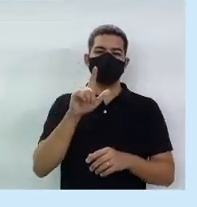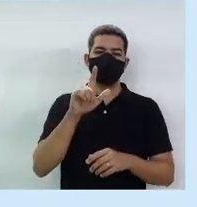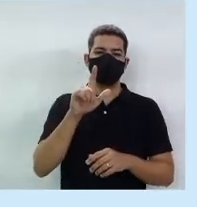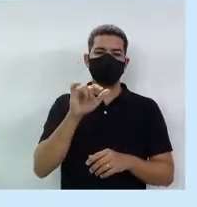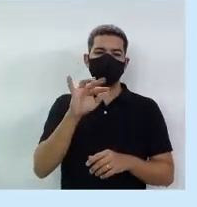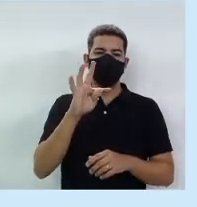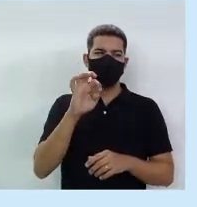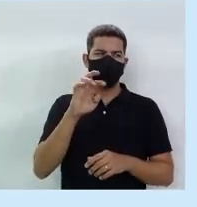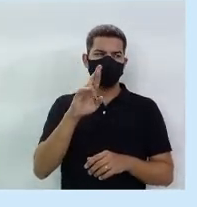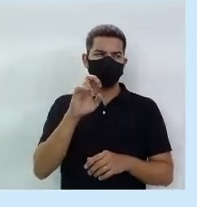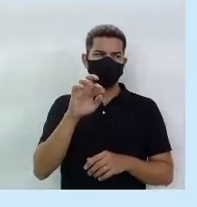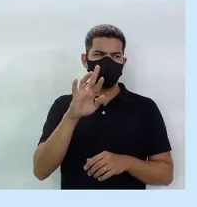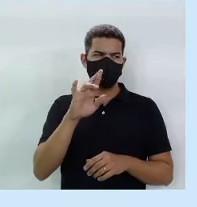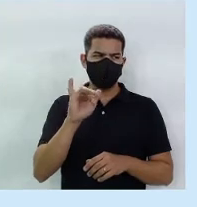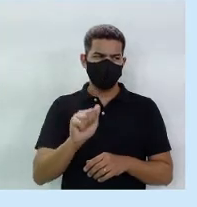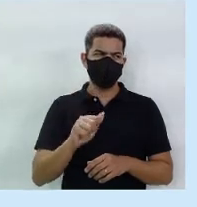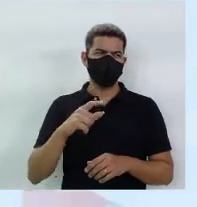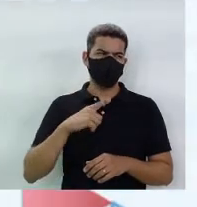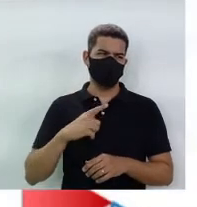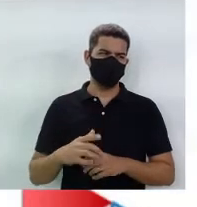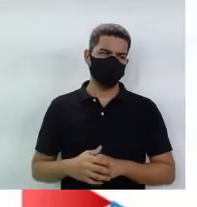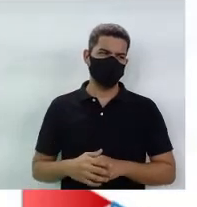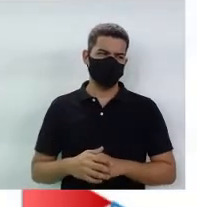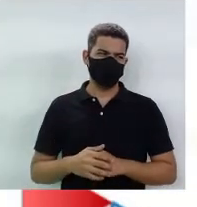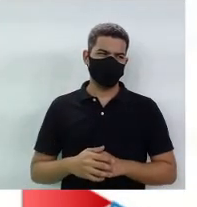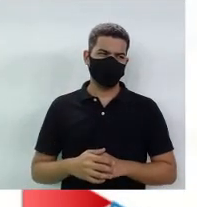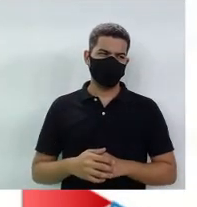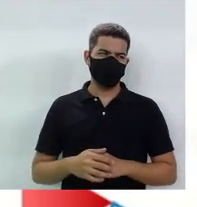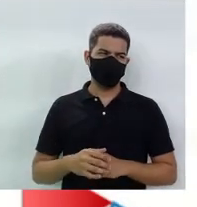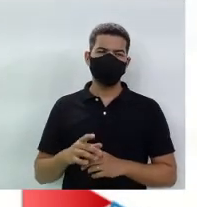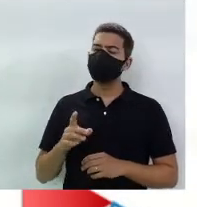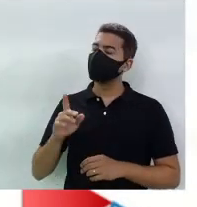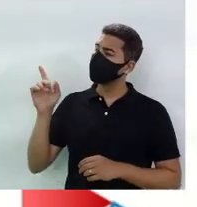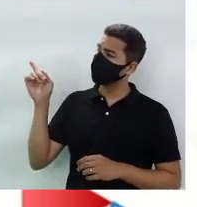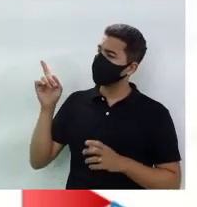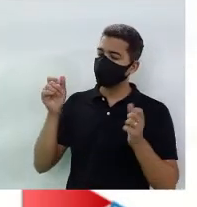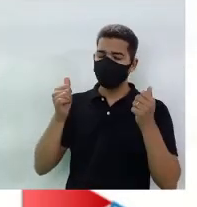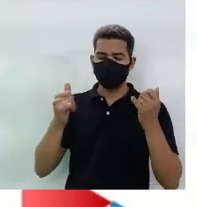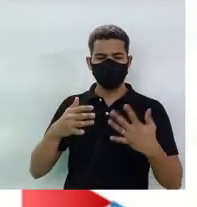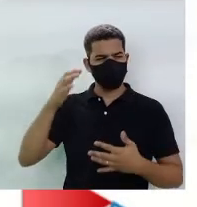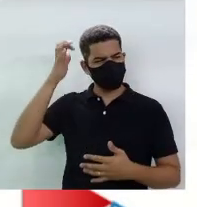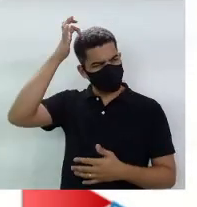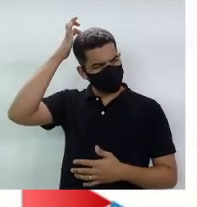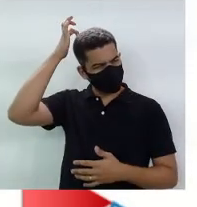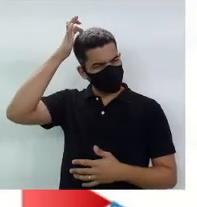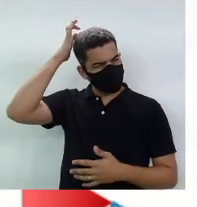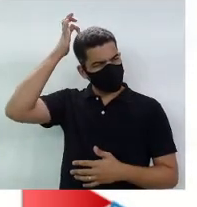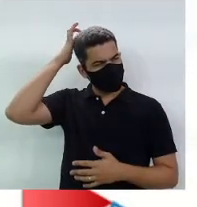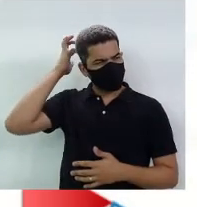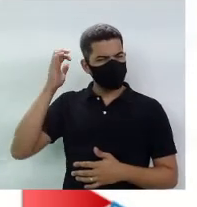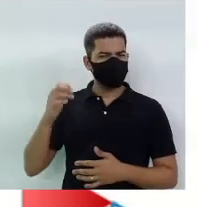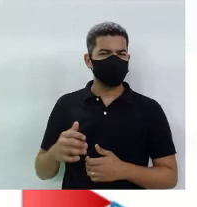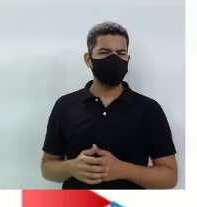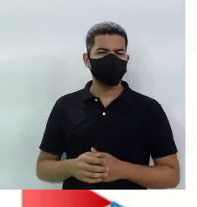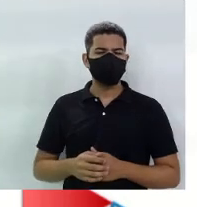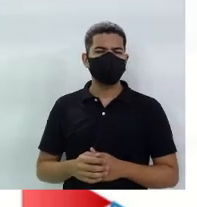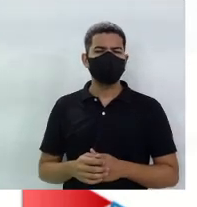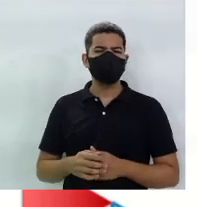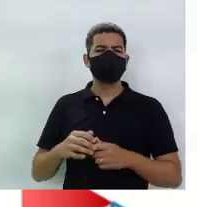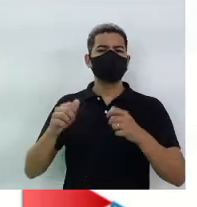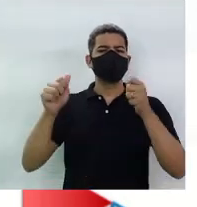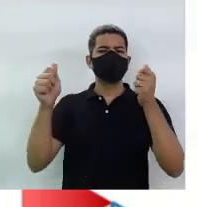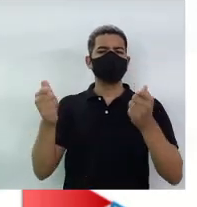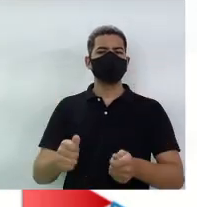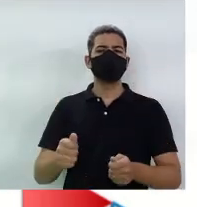literatura. Na tela, trago para vocês a seguinte questão. Vejam só, a literatura é uma arte